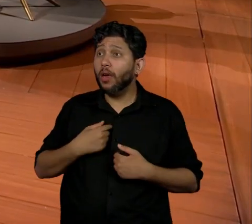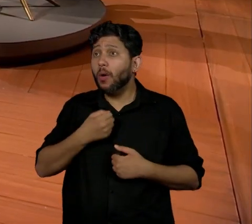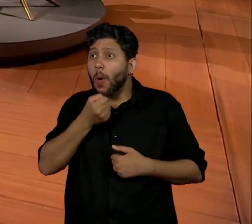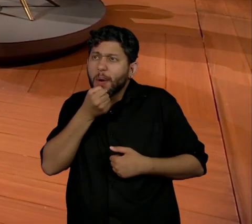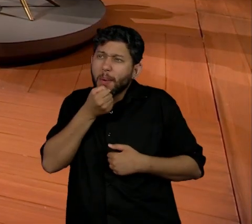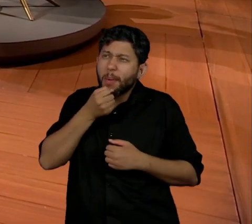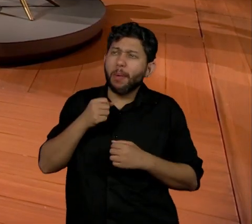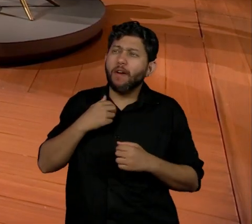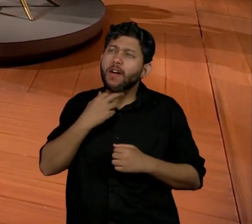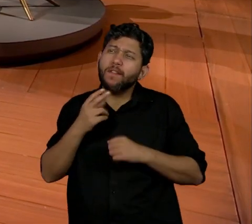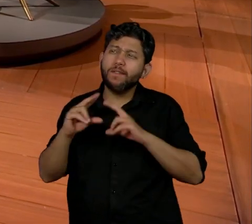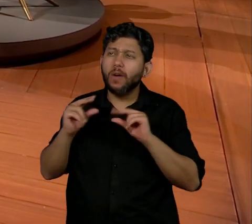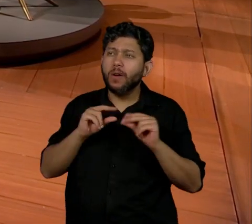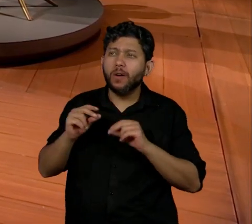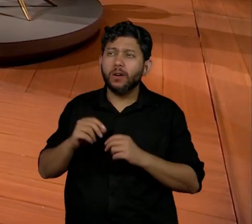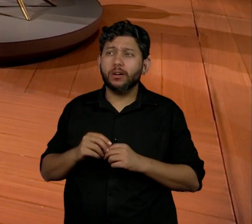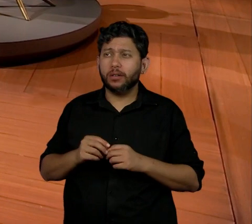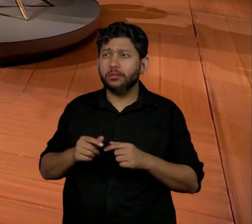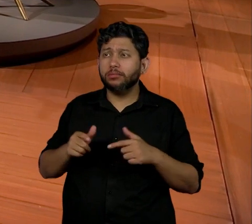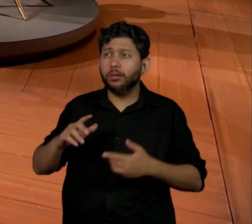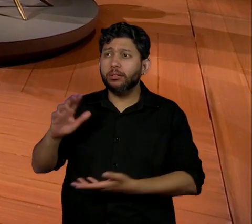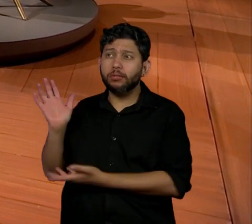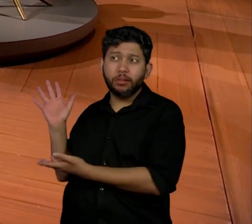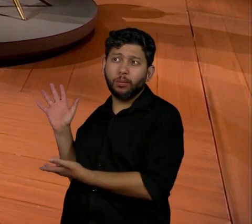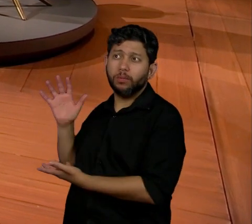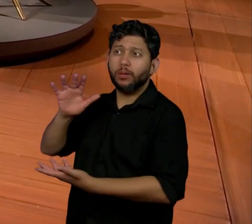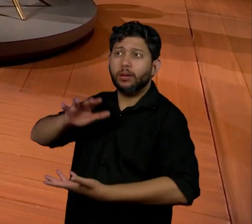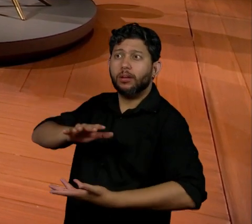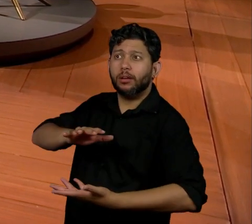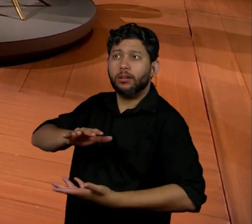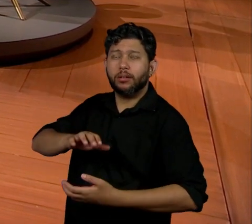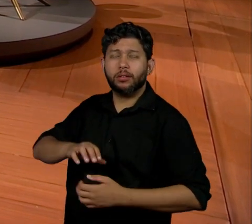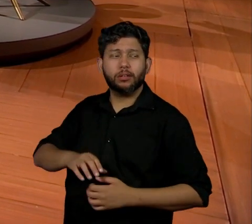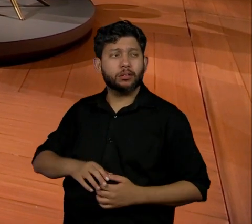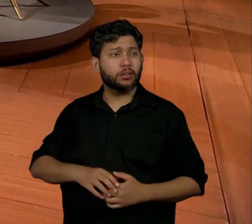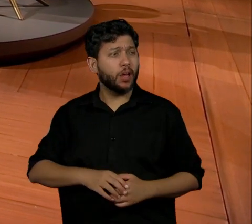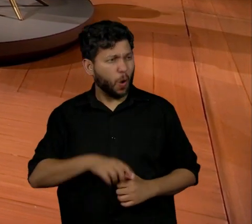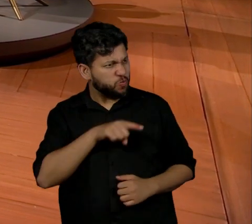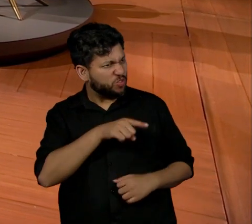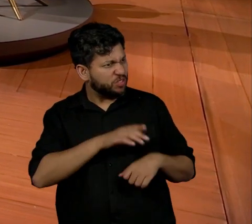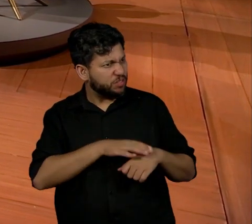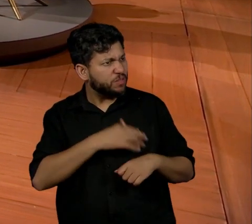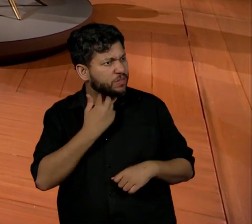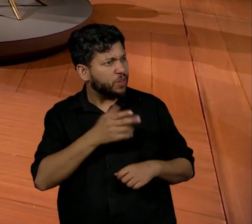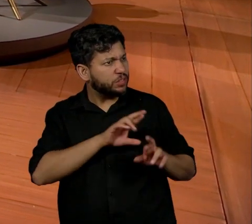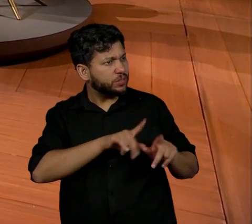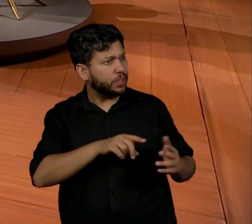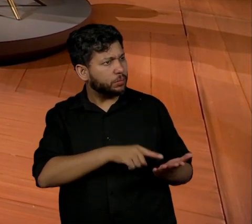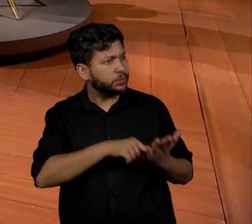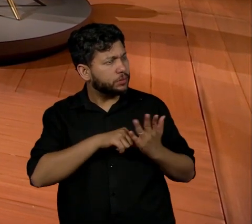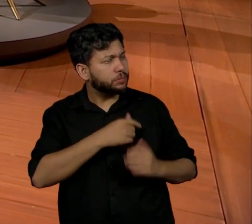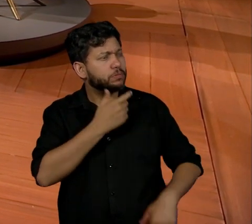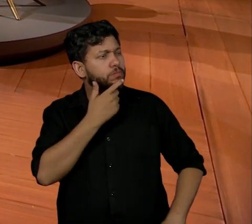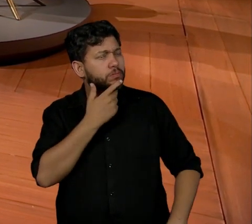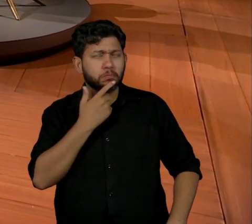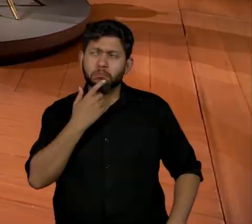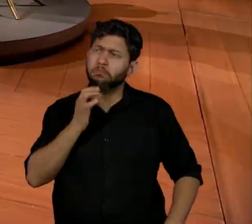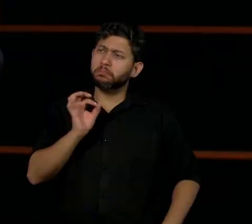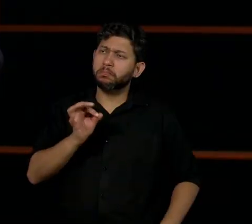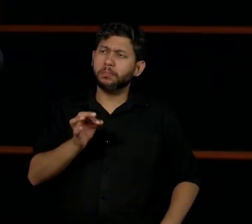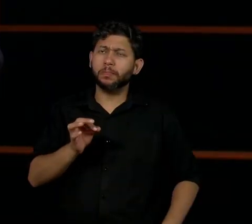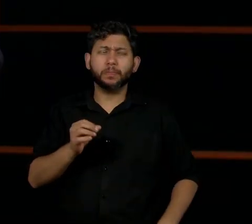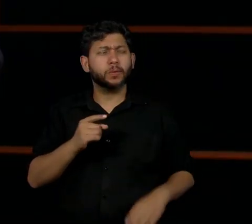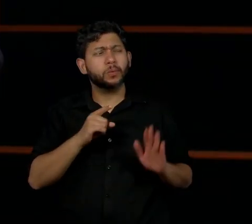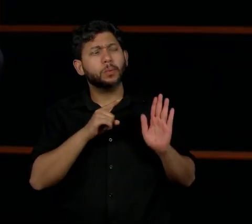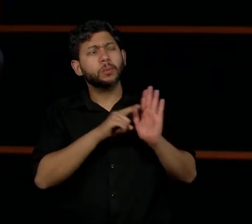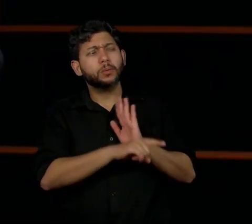tipos. Ele ouviu tudo, caladinho ali, silêncio. Você que faz essas vozes todas? Eu digo, sim. Se eu te perguntar uma coisa,